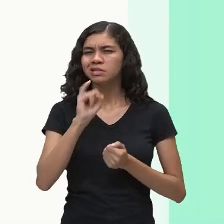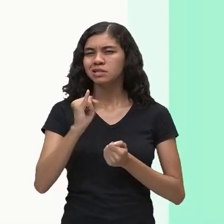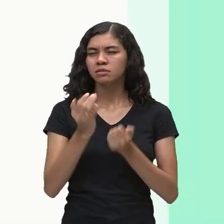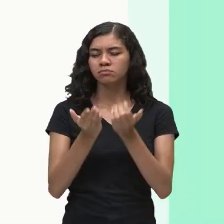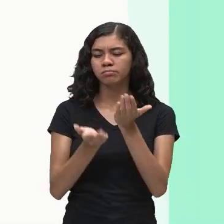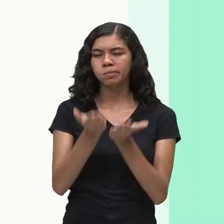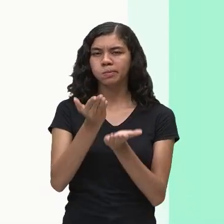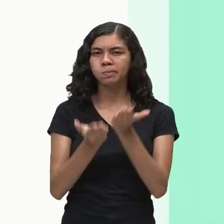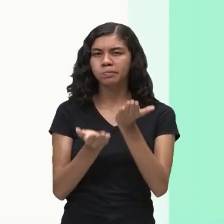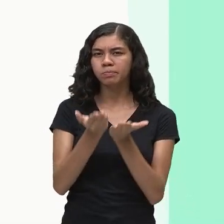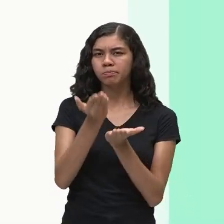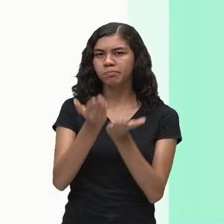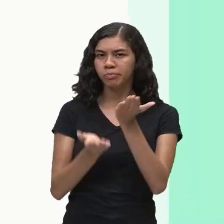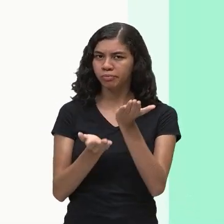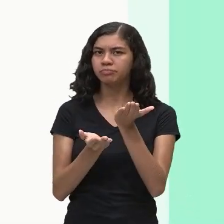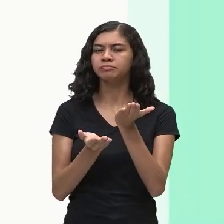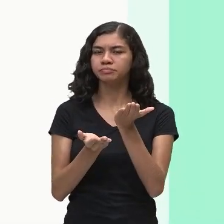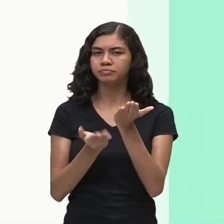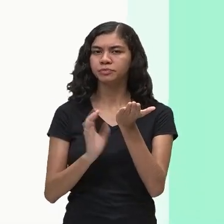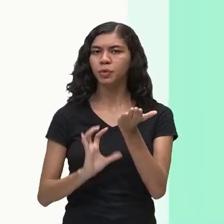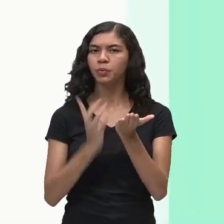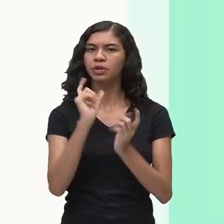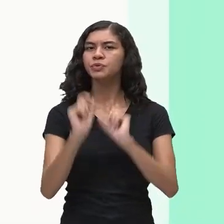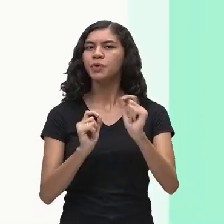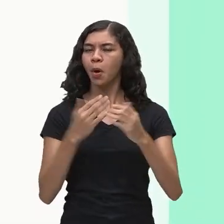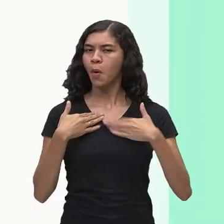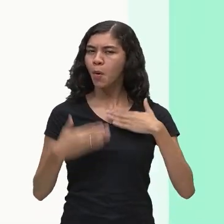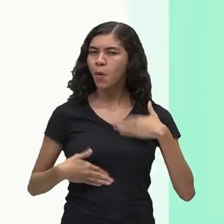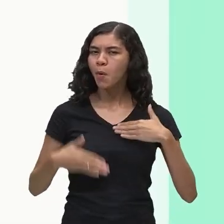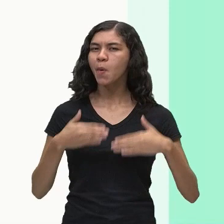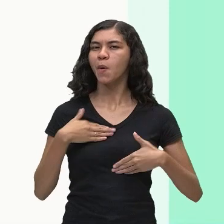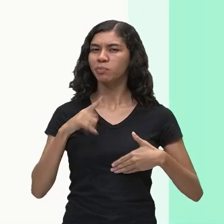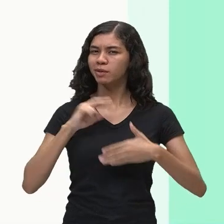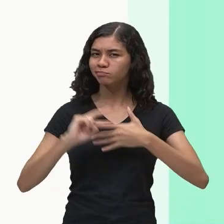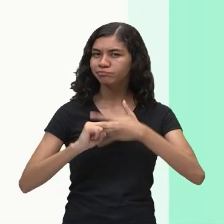desequilíbrio na tireoide, o nosso corpo sente. De que